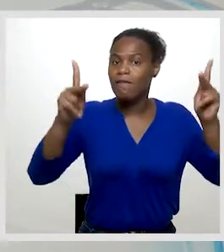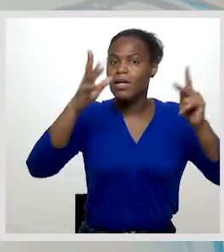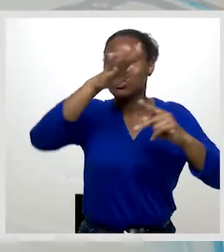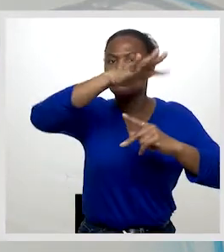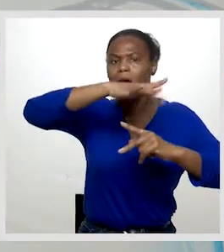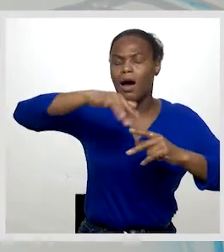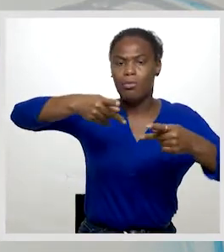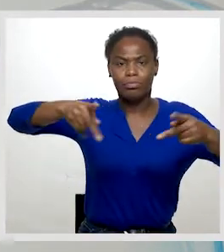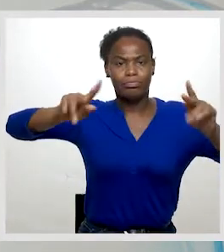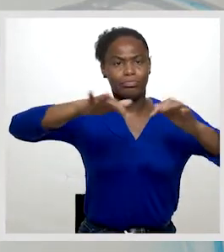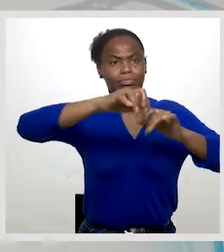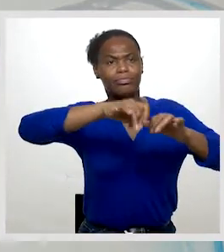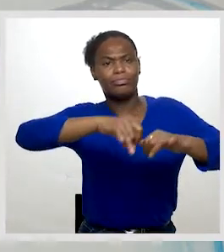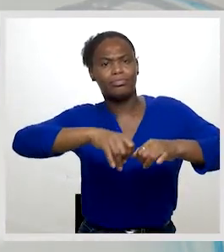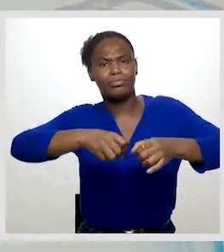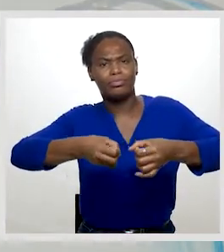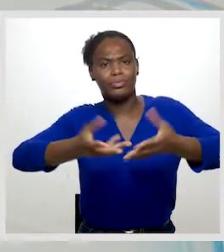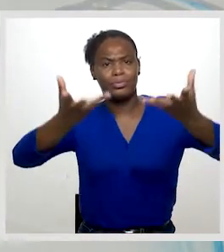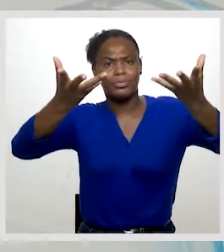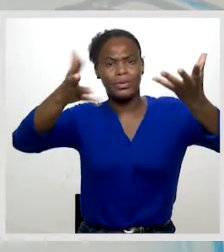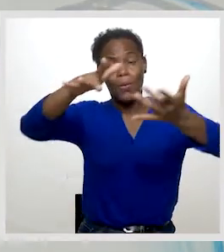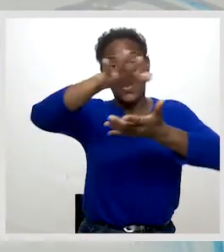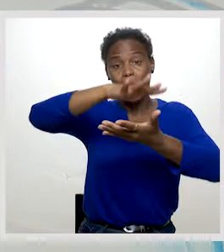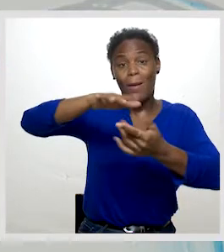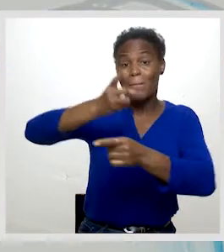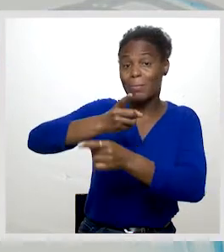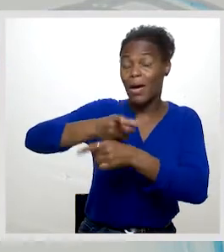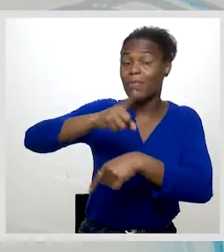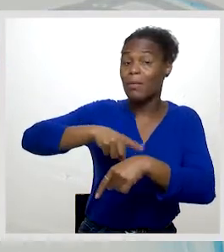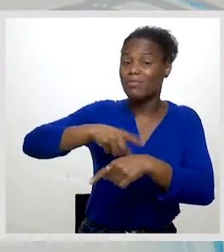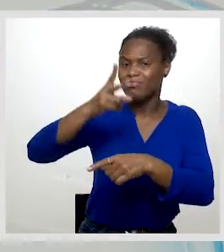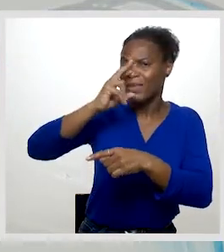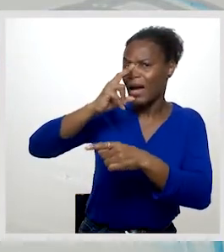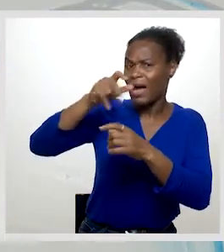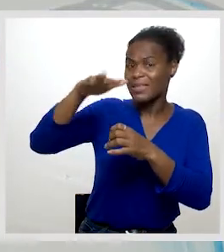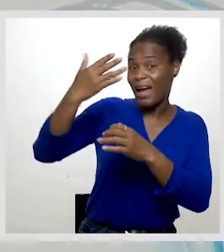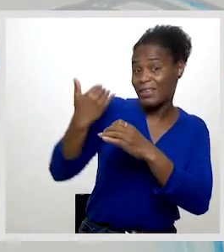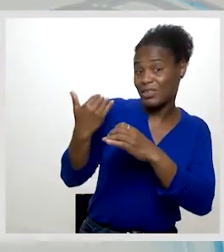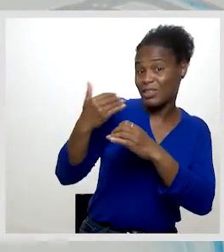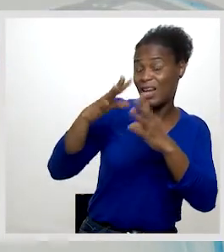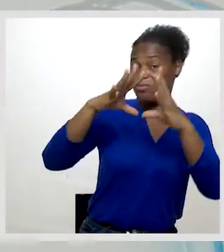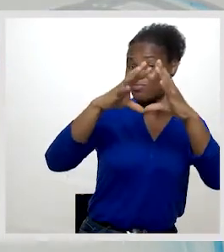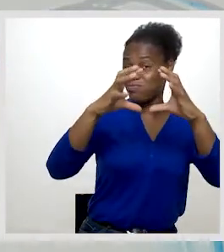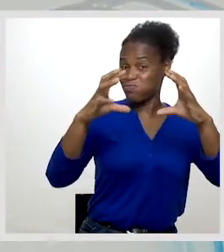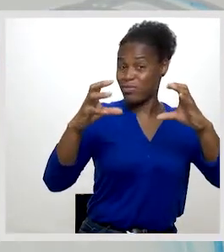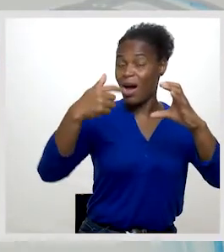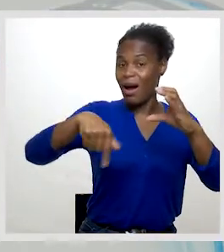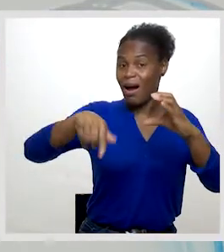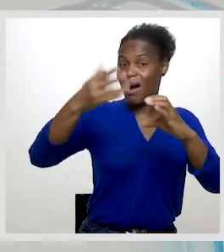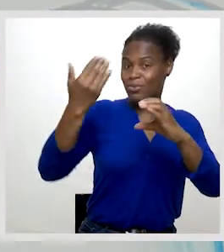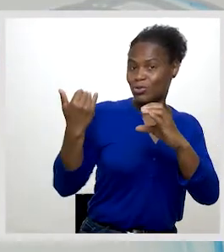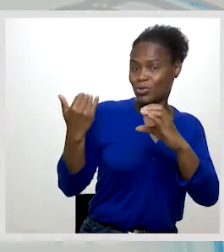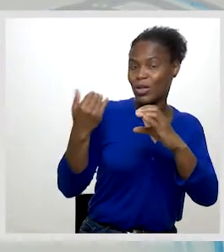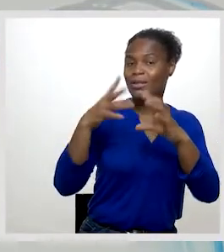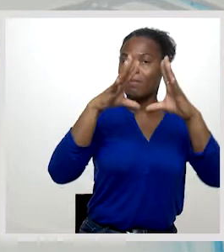para o espaço. Ao serem libertados para o espaço, ao mesmo tempo, os gases que existiam nessa nébula,